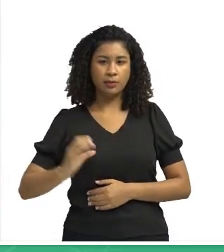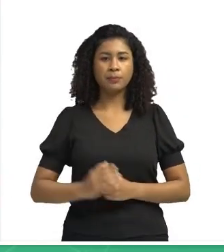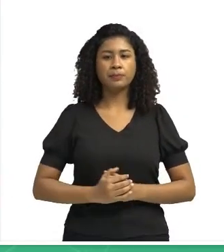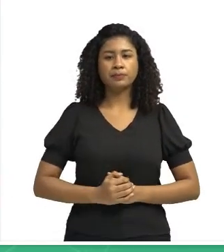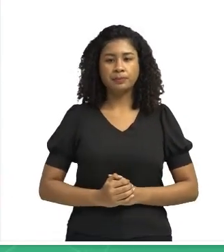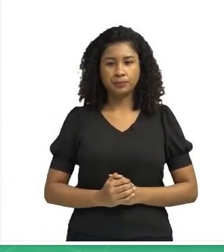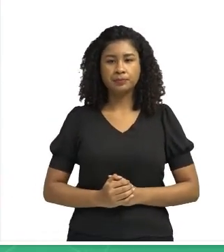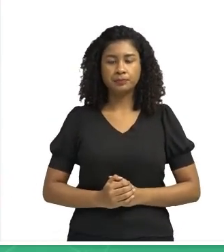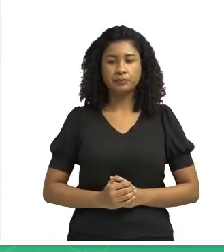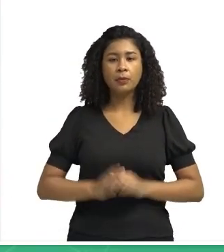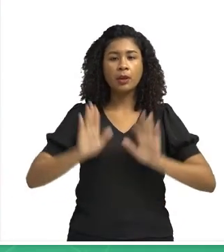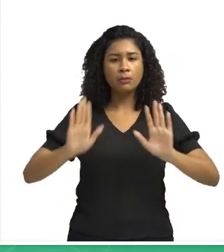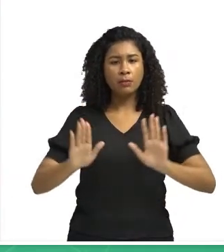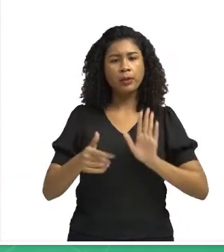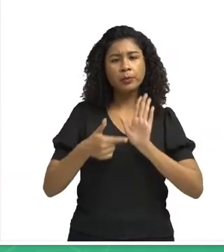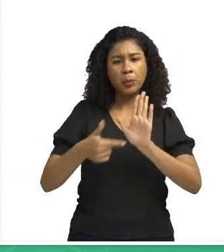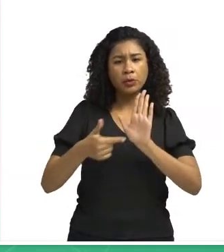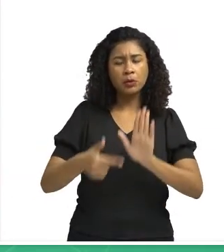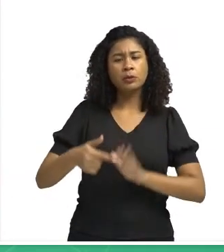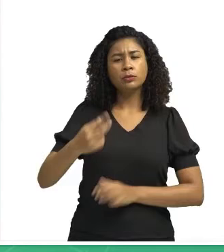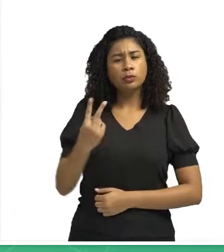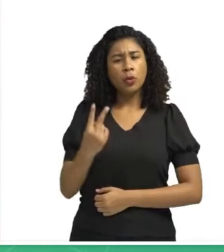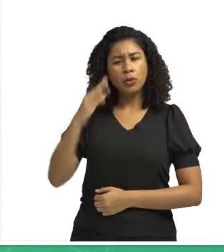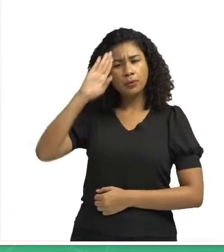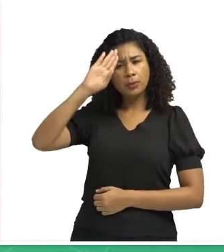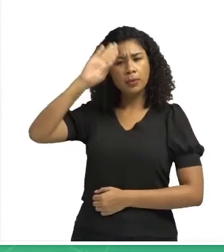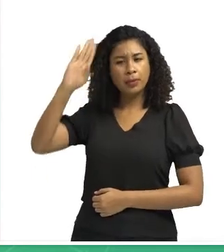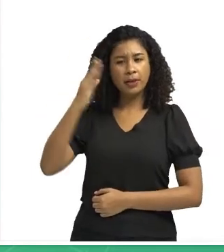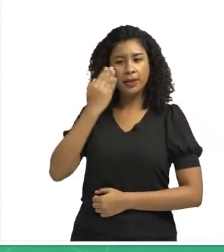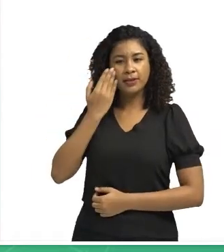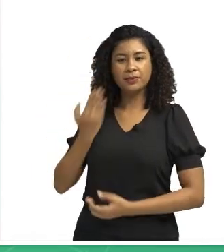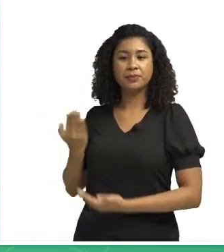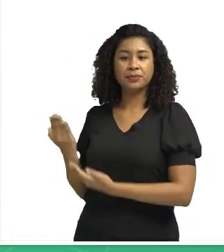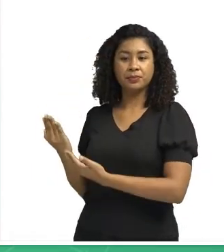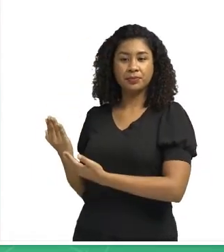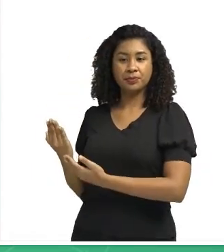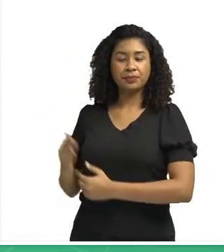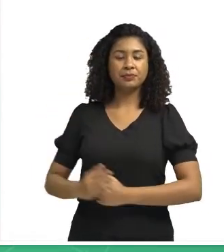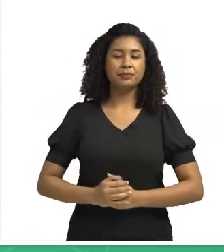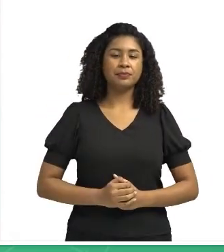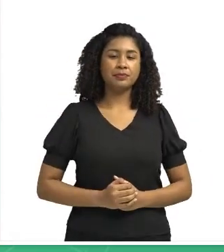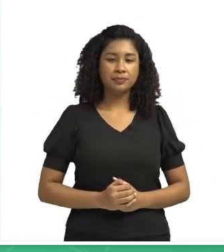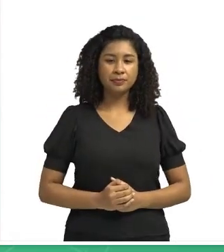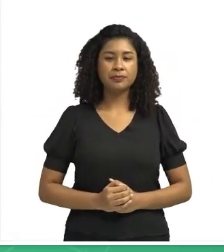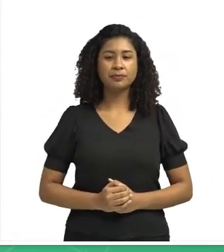filósofos, o Demócrito e o Leucipto. Eles